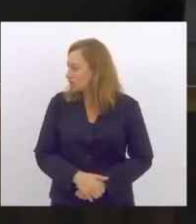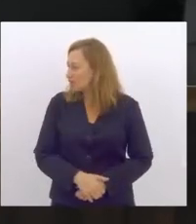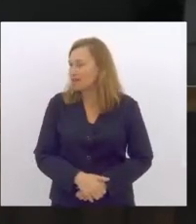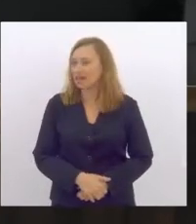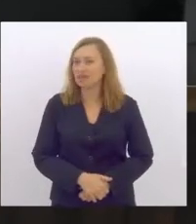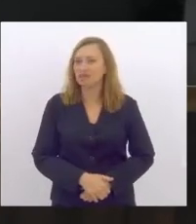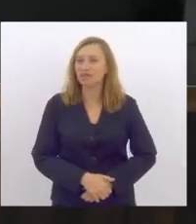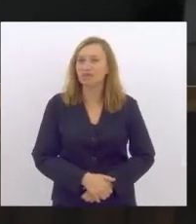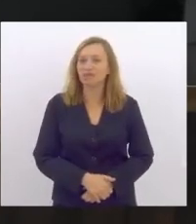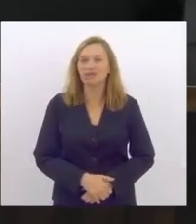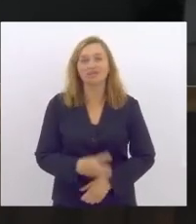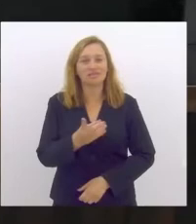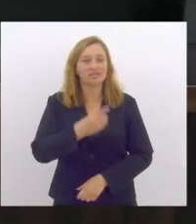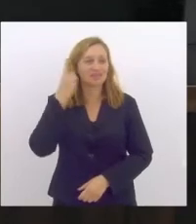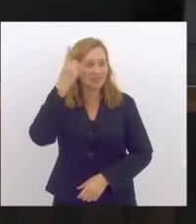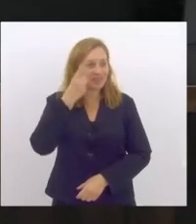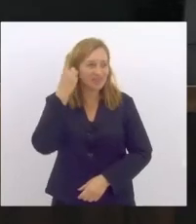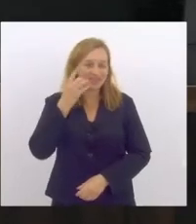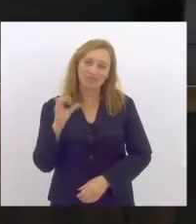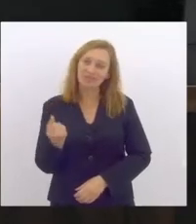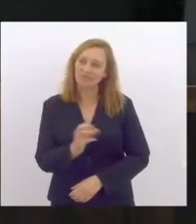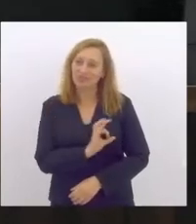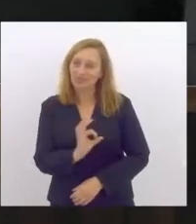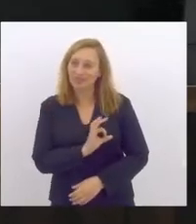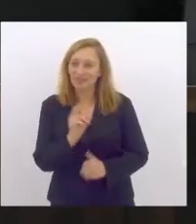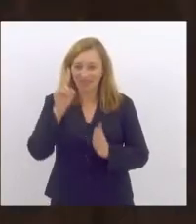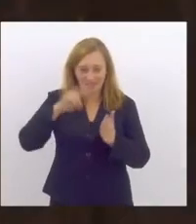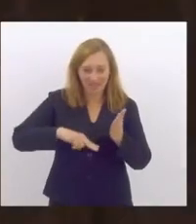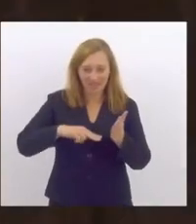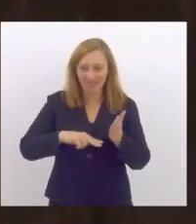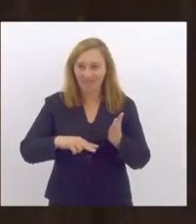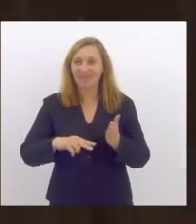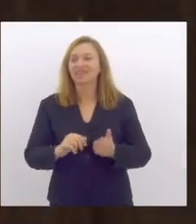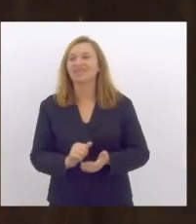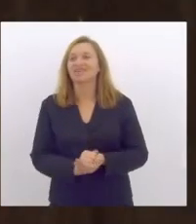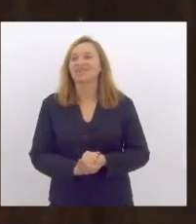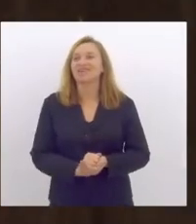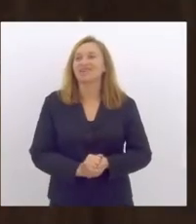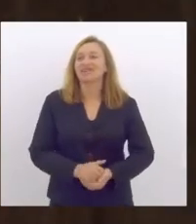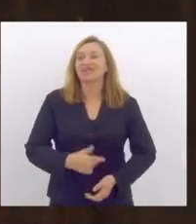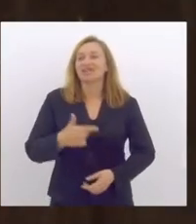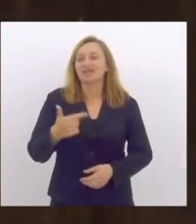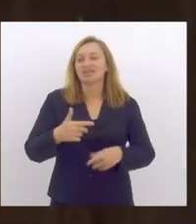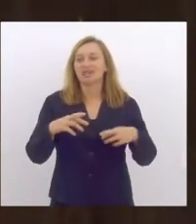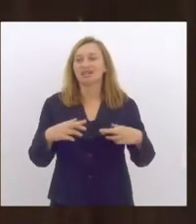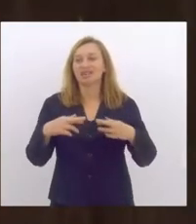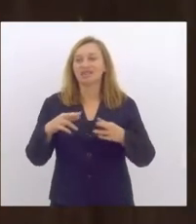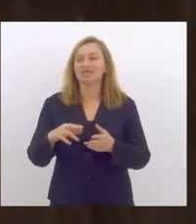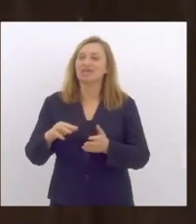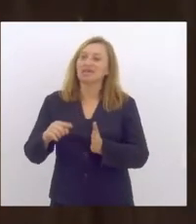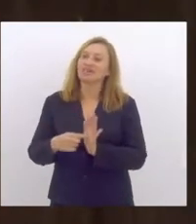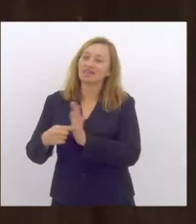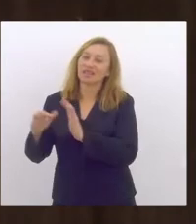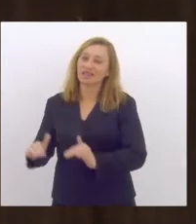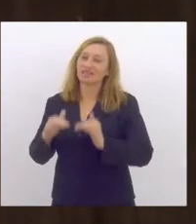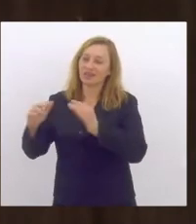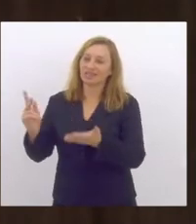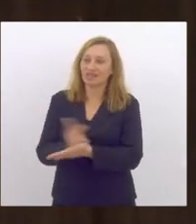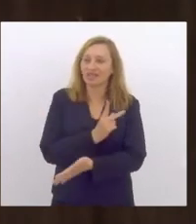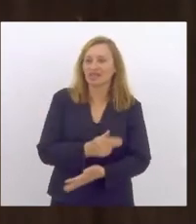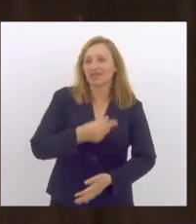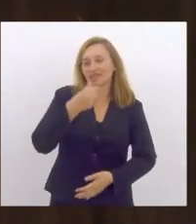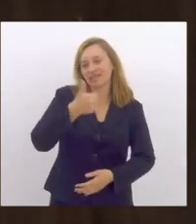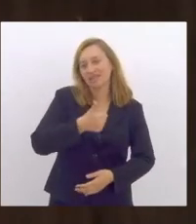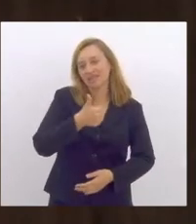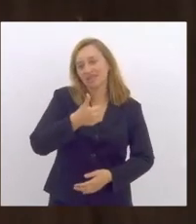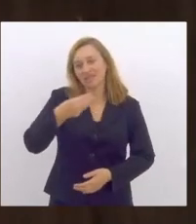presidência convida a deputada Marta Rocha a fazer a leitura da ata da sessão anterior. A ata reflete com exatidão o ocorrido na 103ª sessão